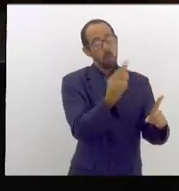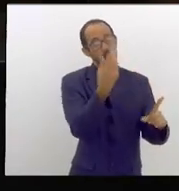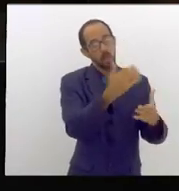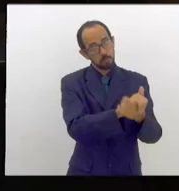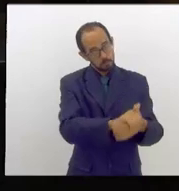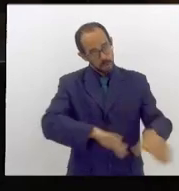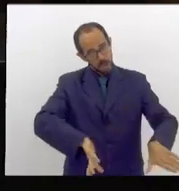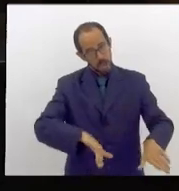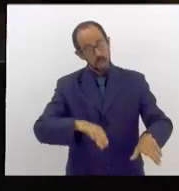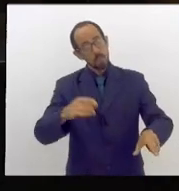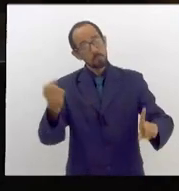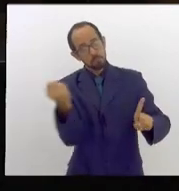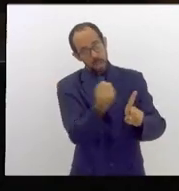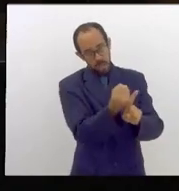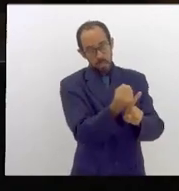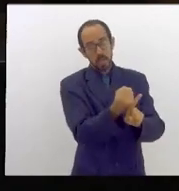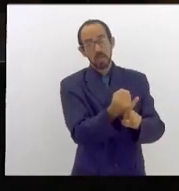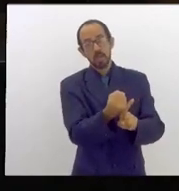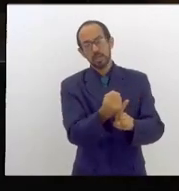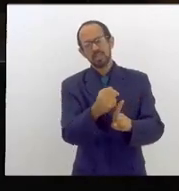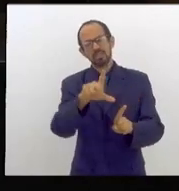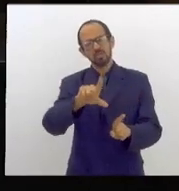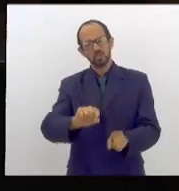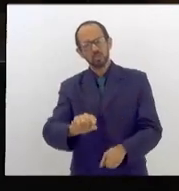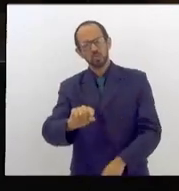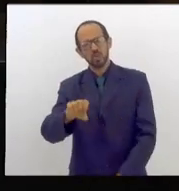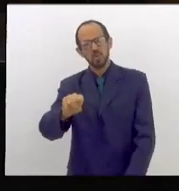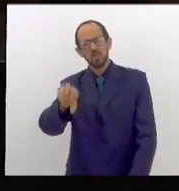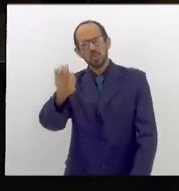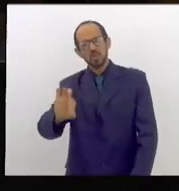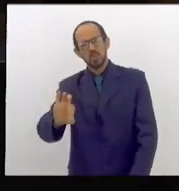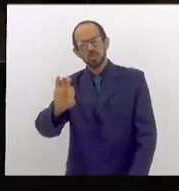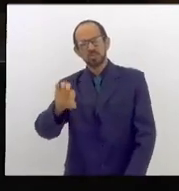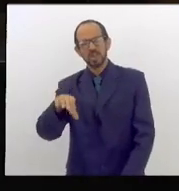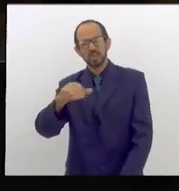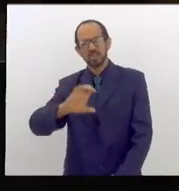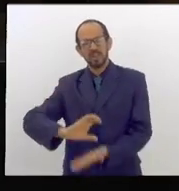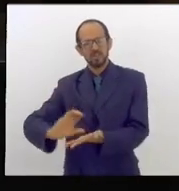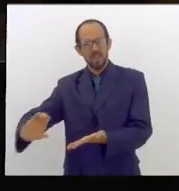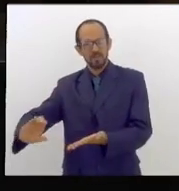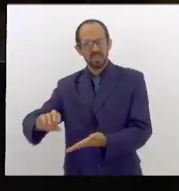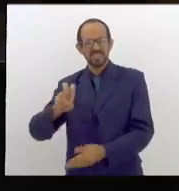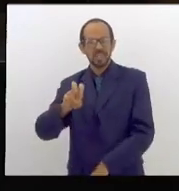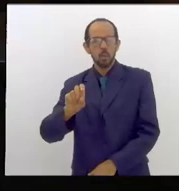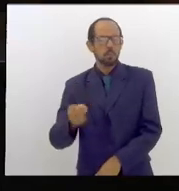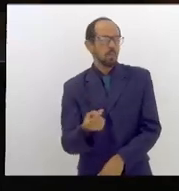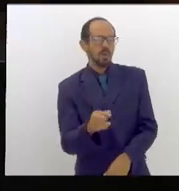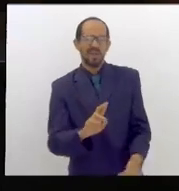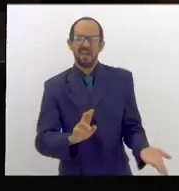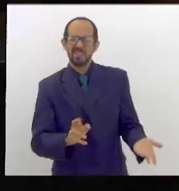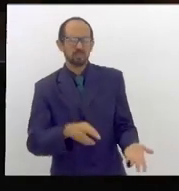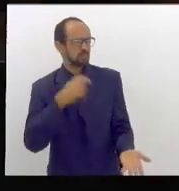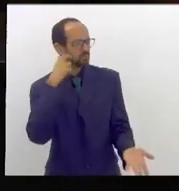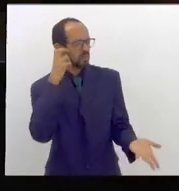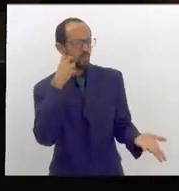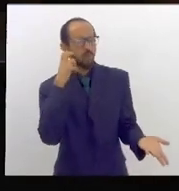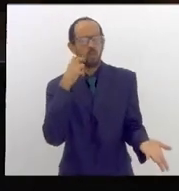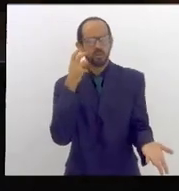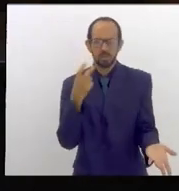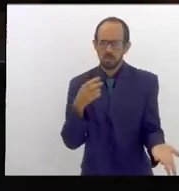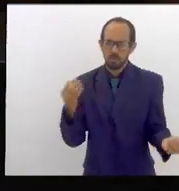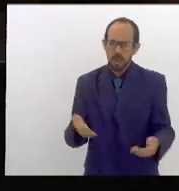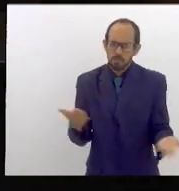às mulheres teve um redução de 88%. e r$ 5.000 uma vergonha para a promoção